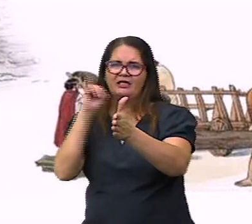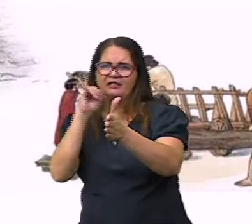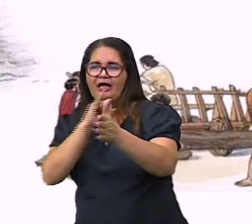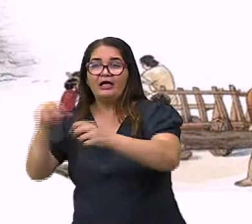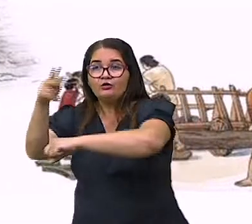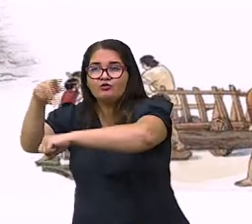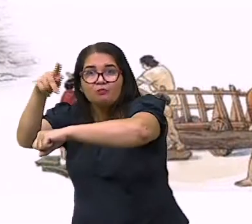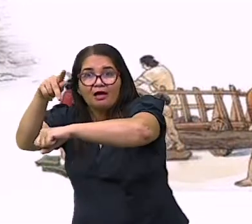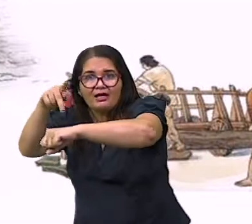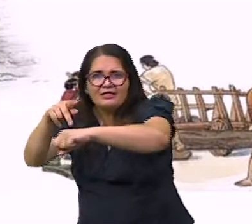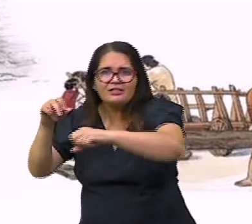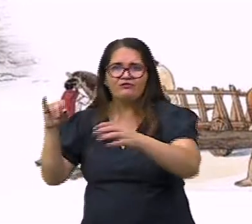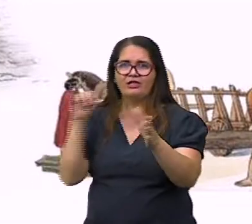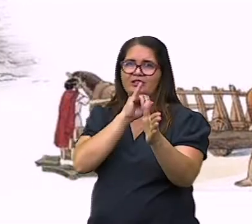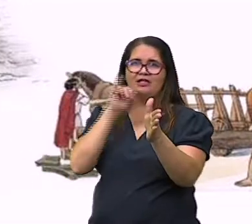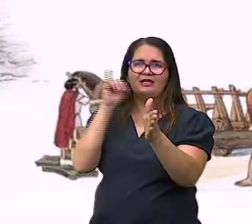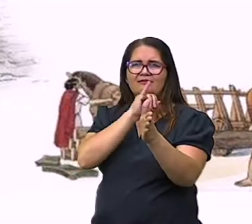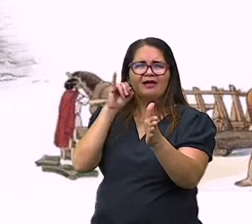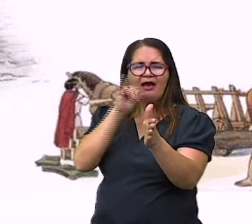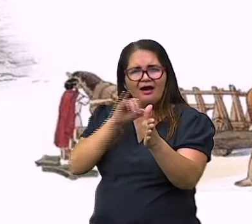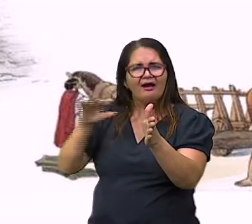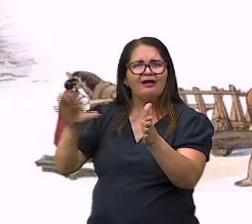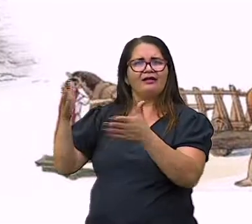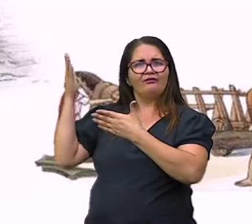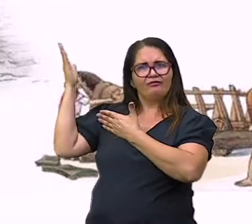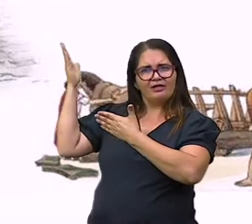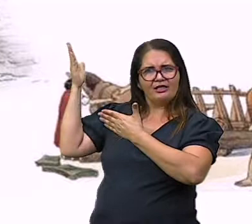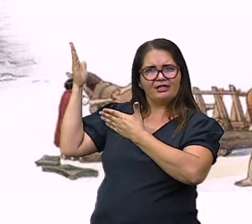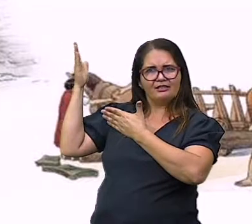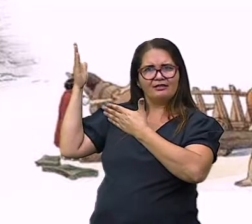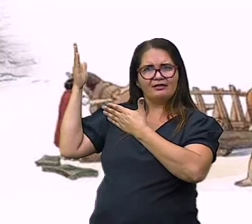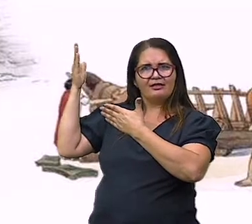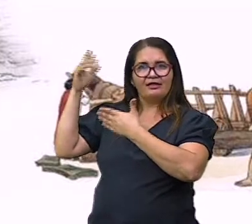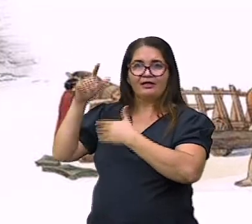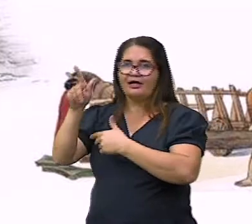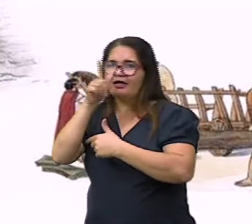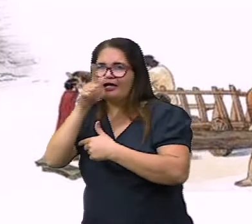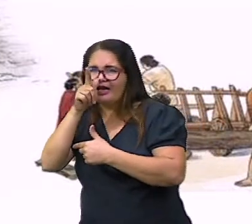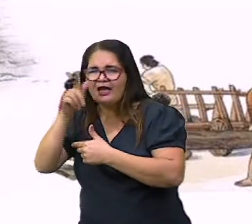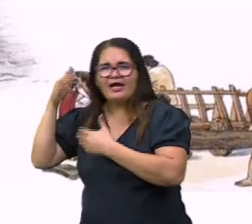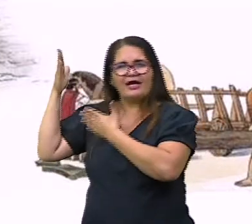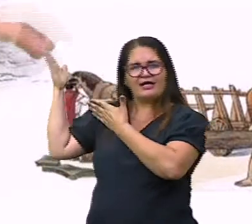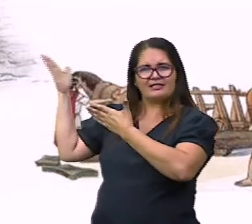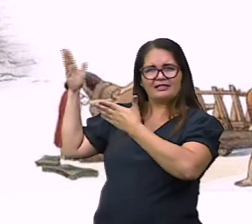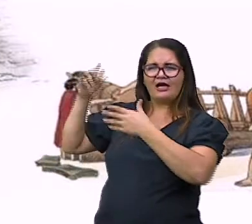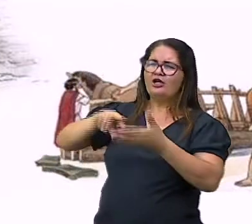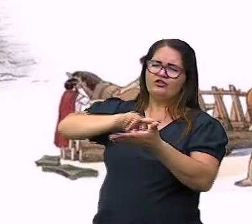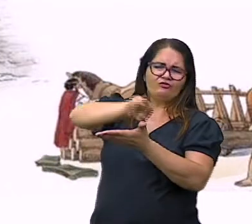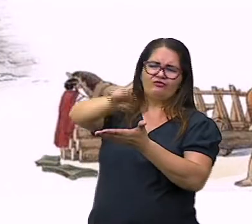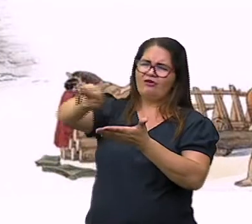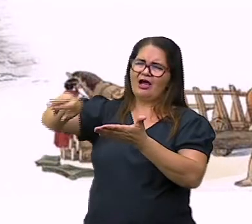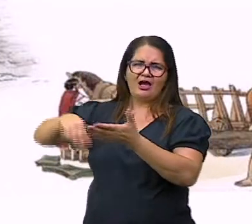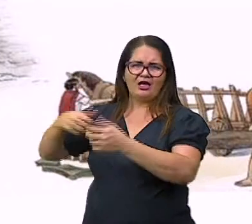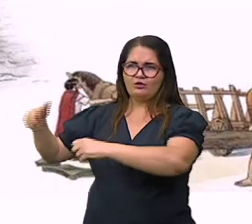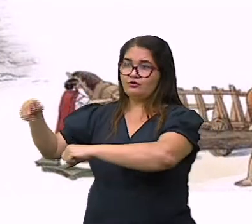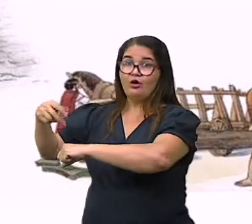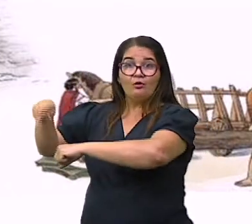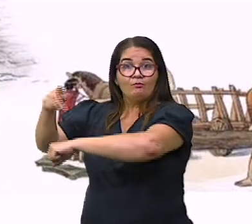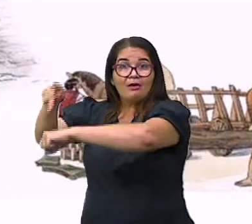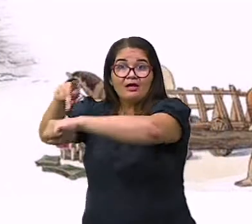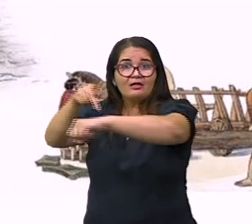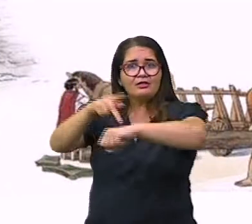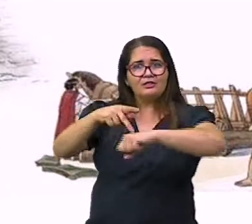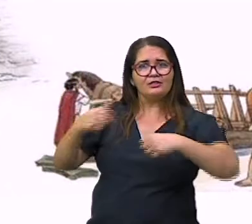no cantinho, aqui no meu dedo, aqui Grécia, Turquia e assim por diante. Então foi um período